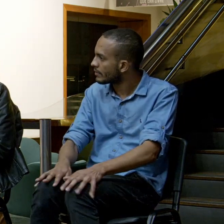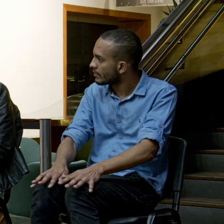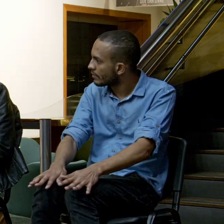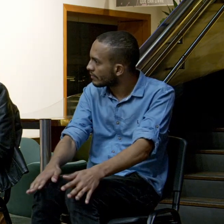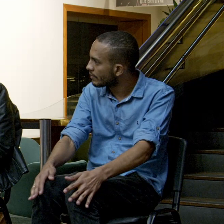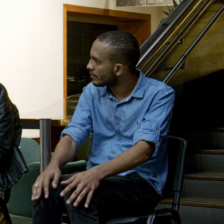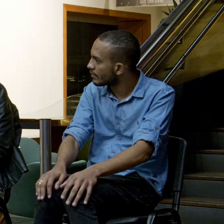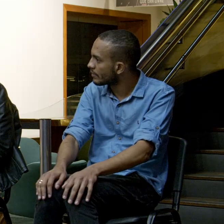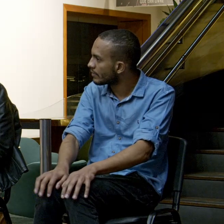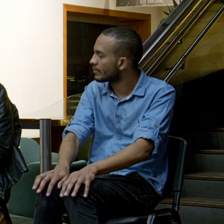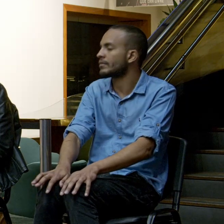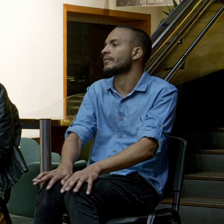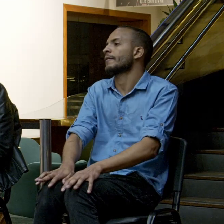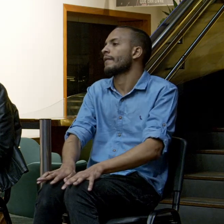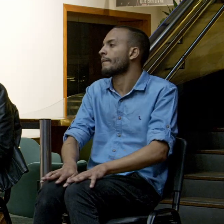Estou chegando.